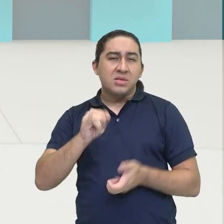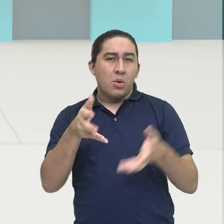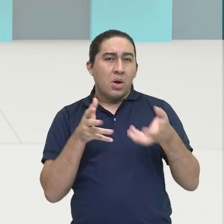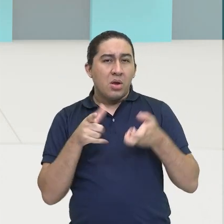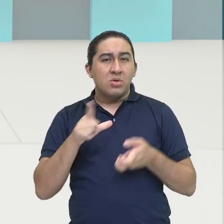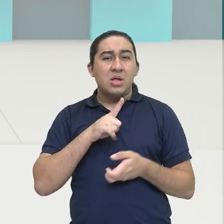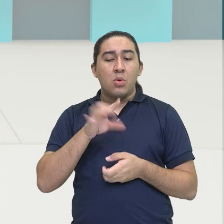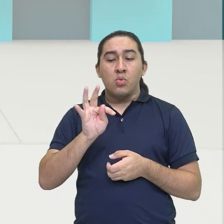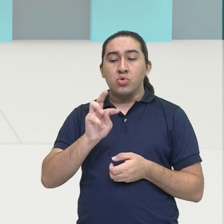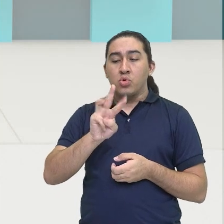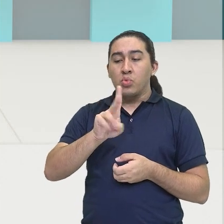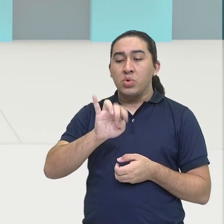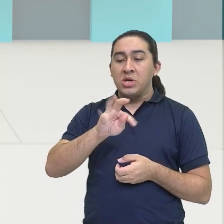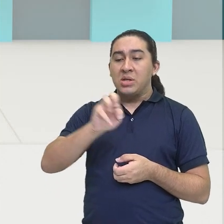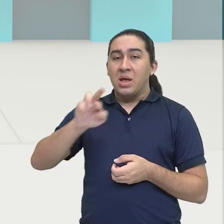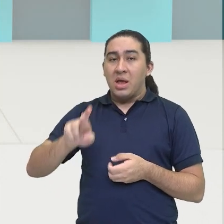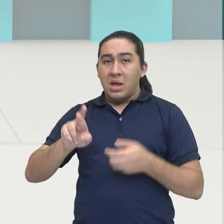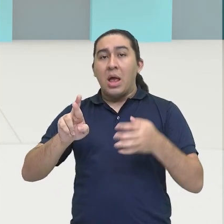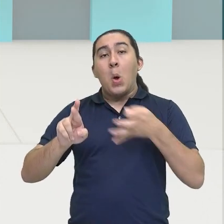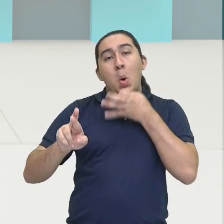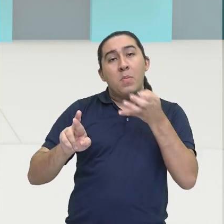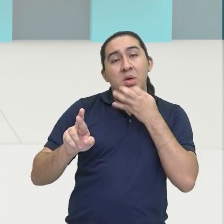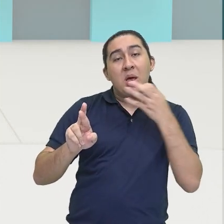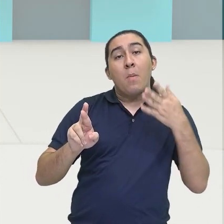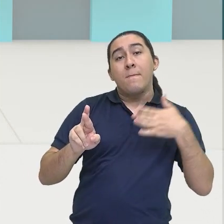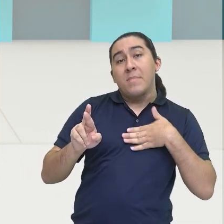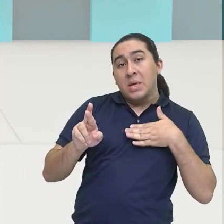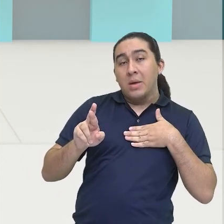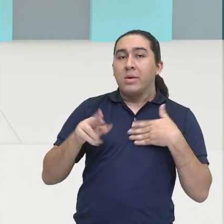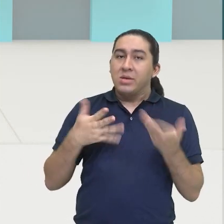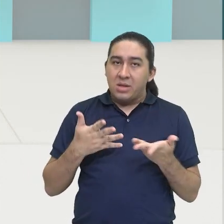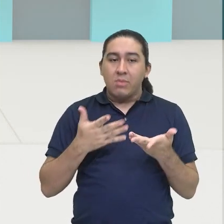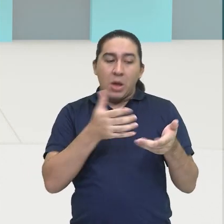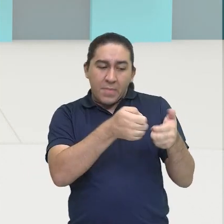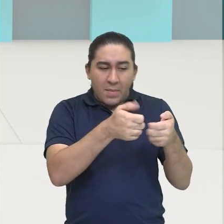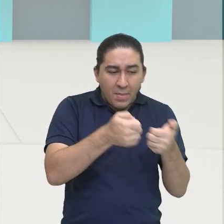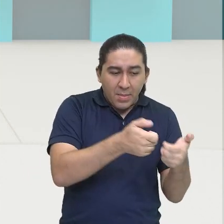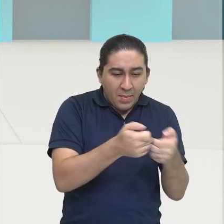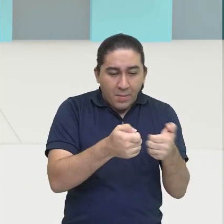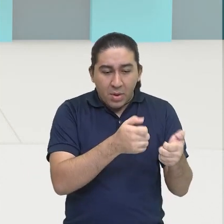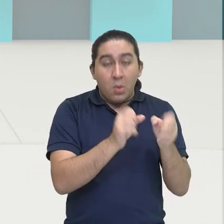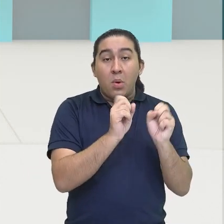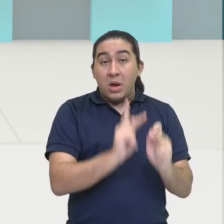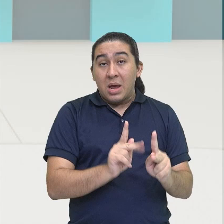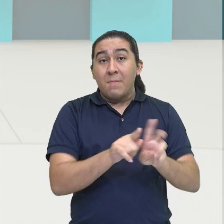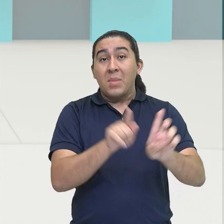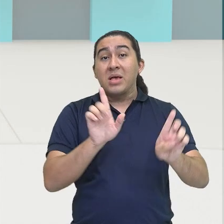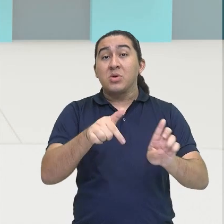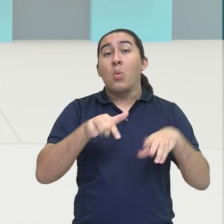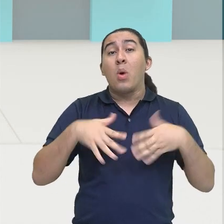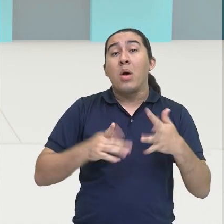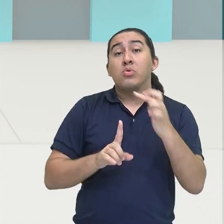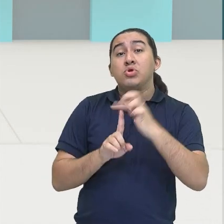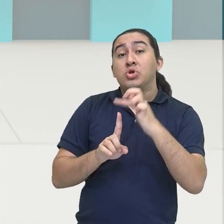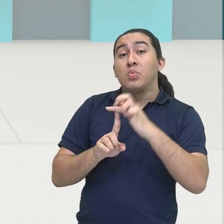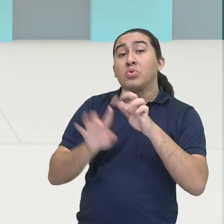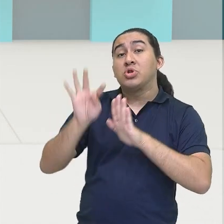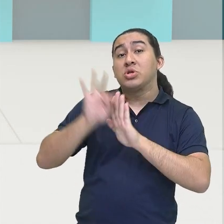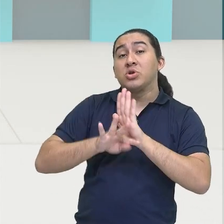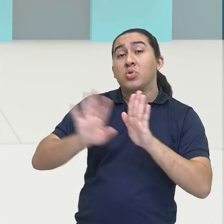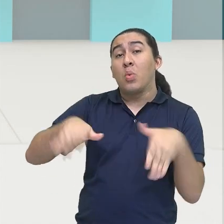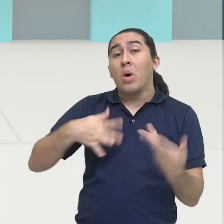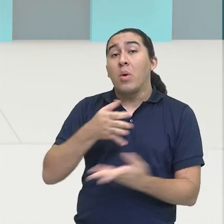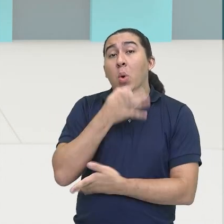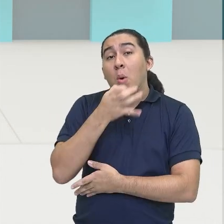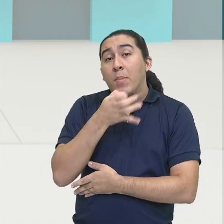Twitter colocando a minha opinião, veja, olha a essência aparecendo. Mas essa essência vai se caracterizar em que tipo que dá a opinião. Qual é